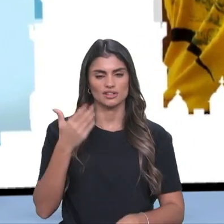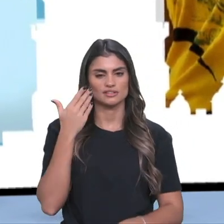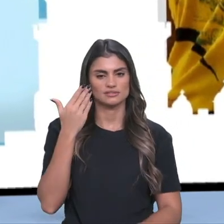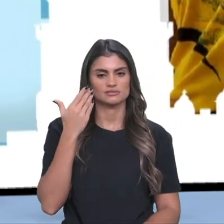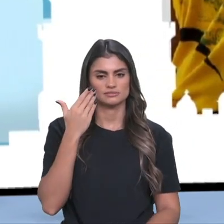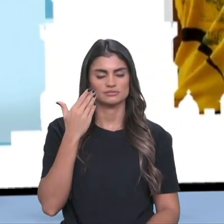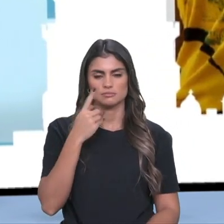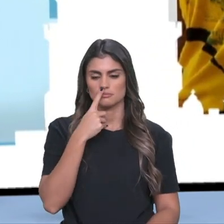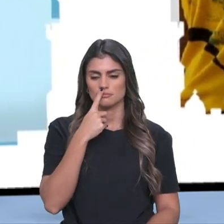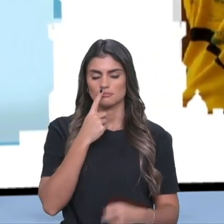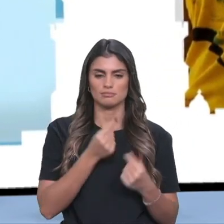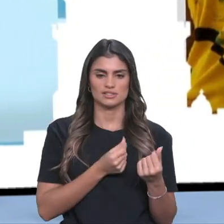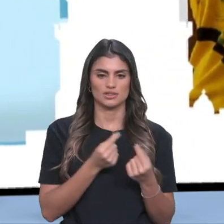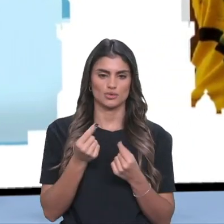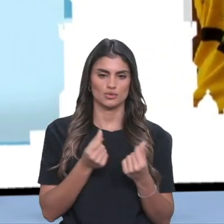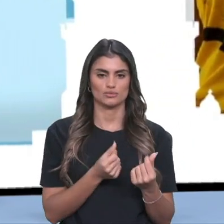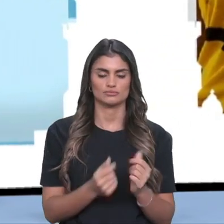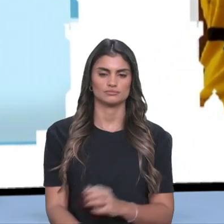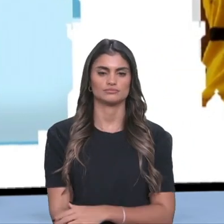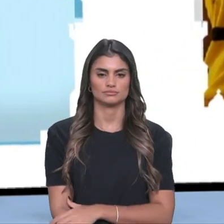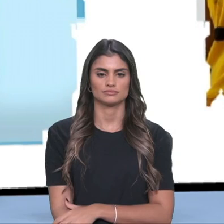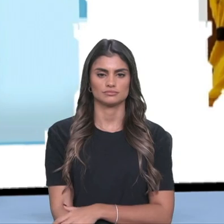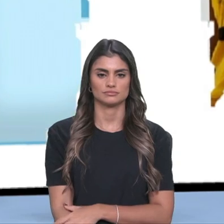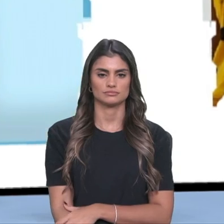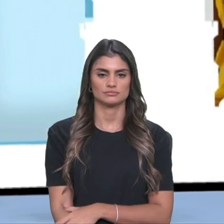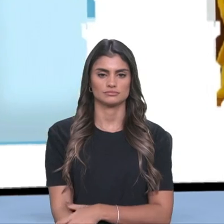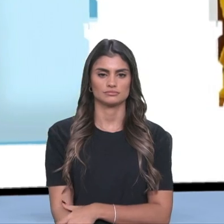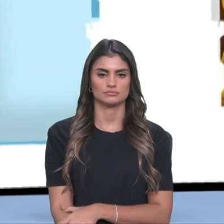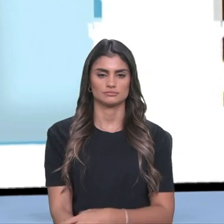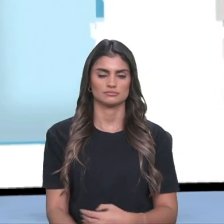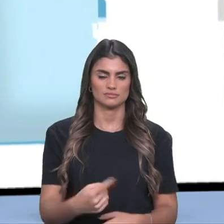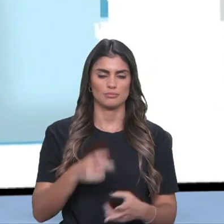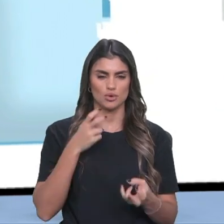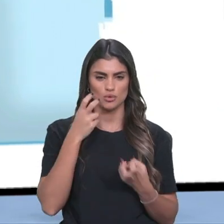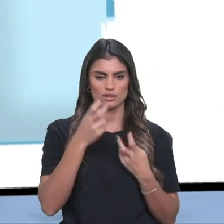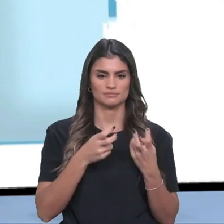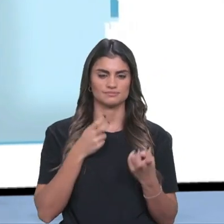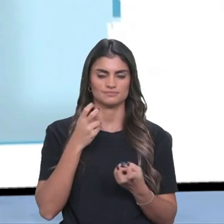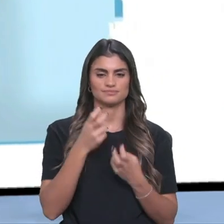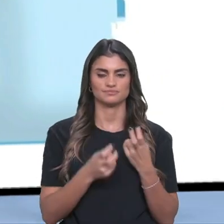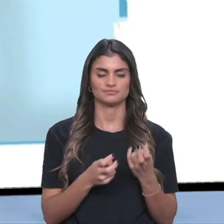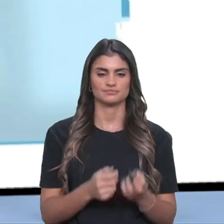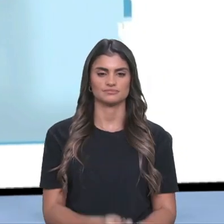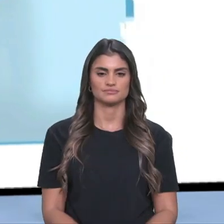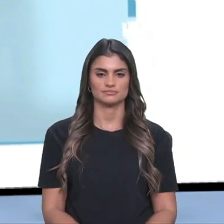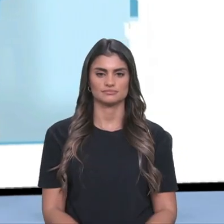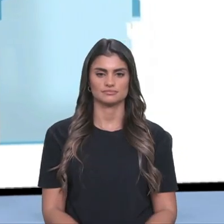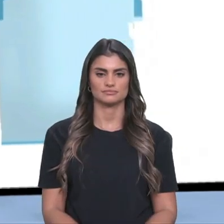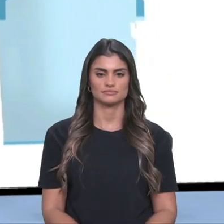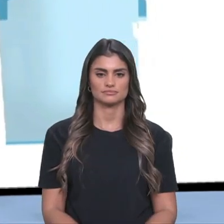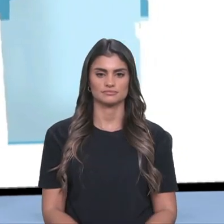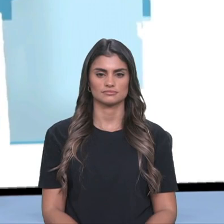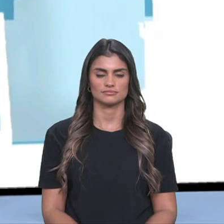bastante similar a um conjunto de questões que se colocam nessa procura, a saber, não é? A questão de a